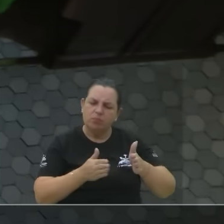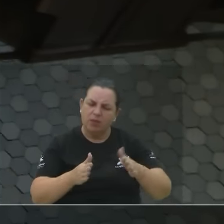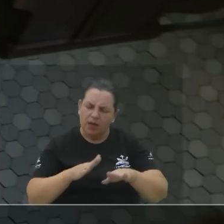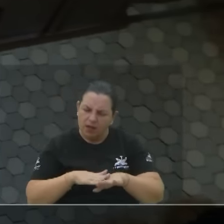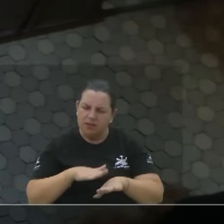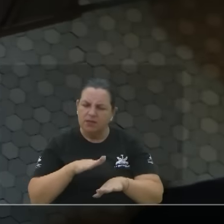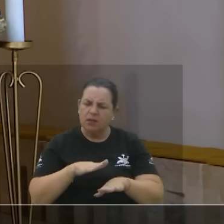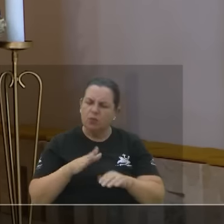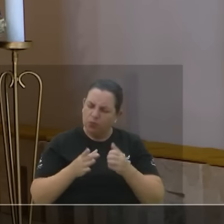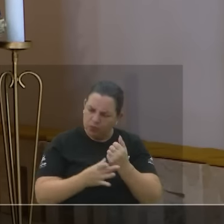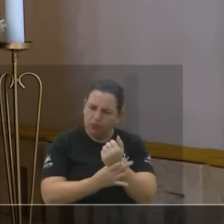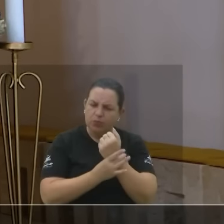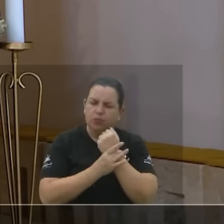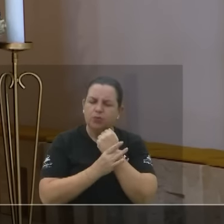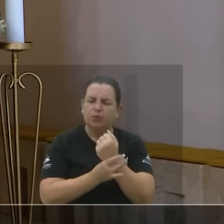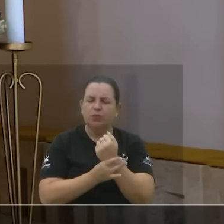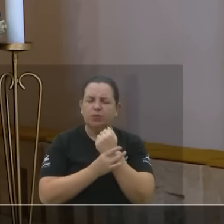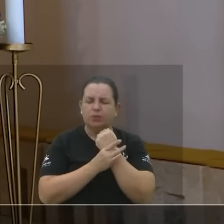mais